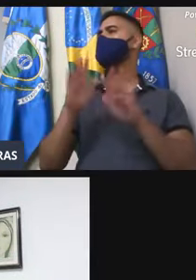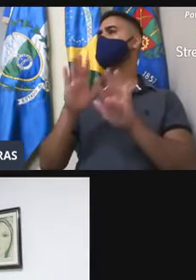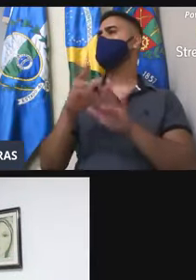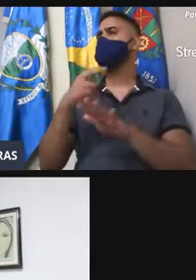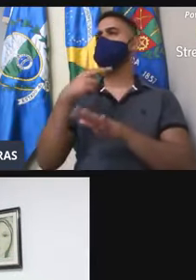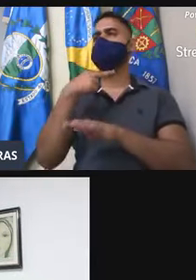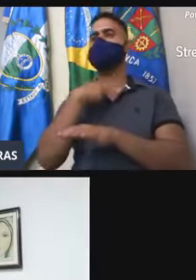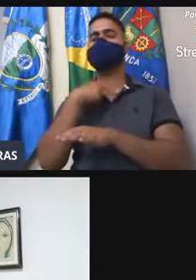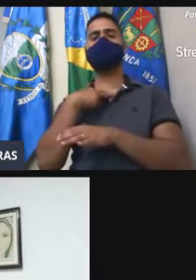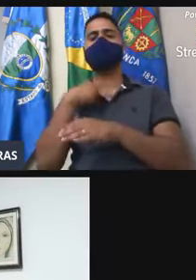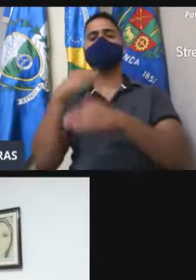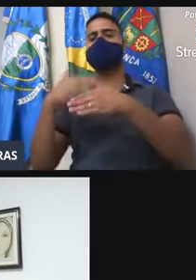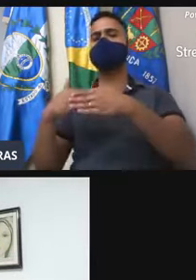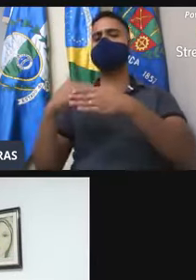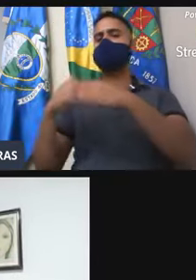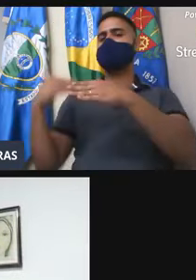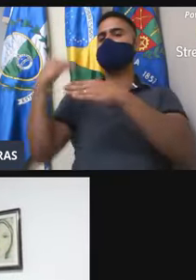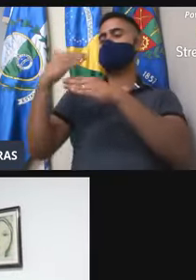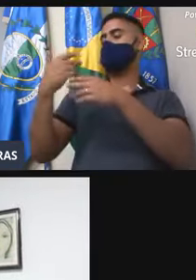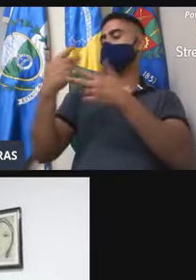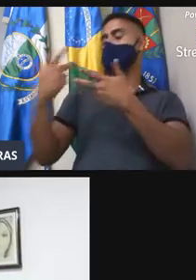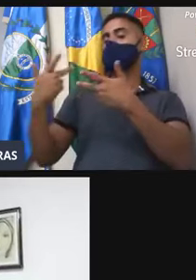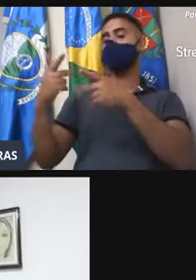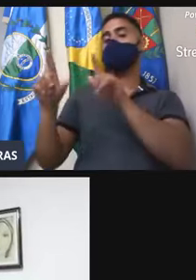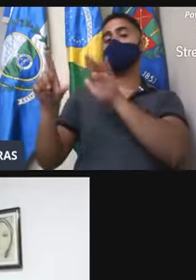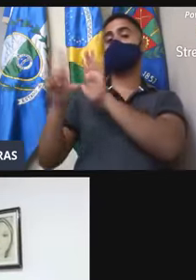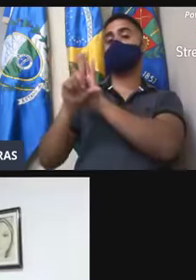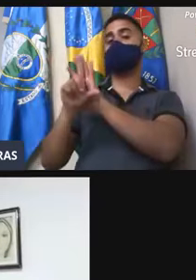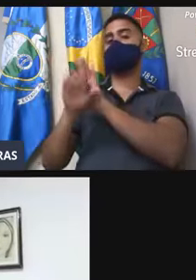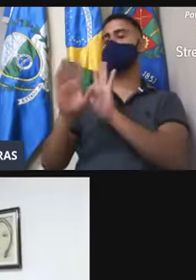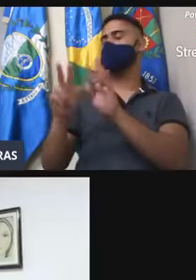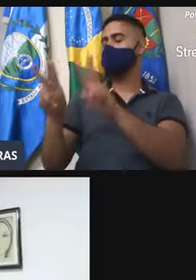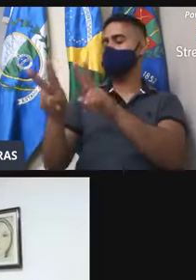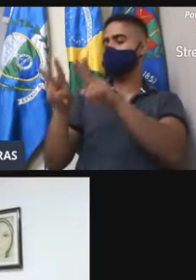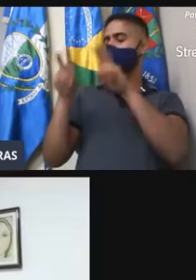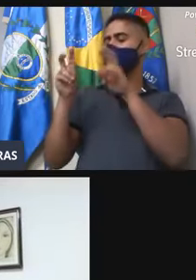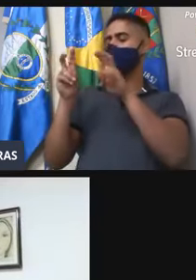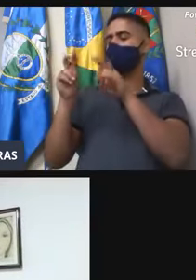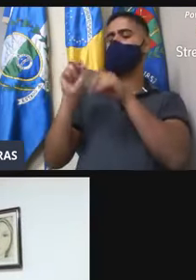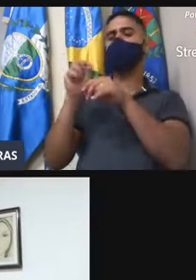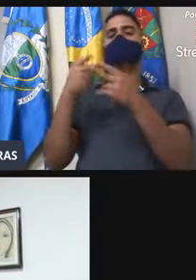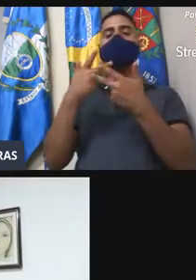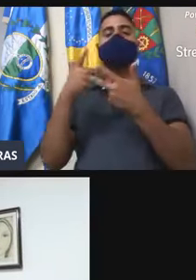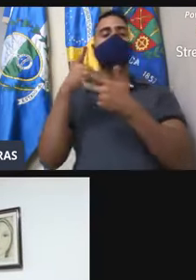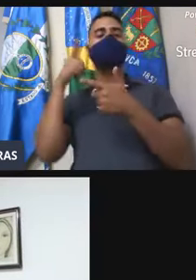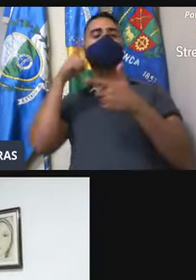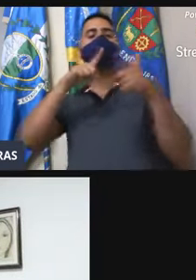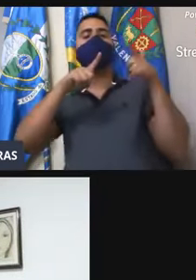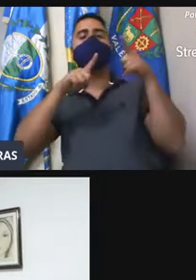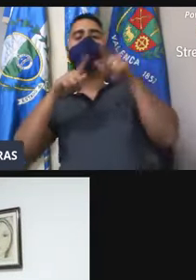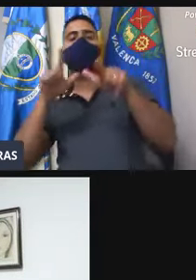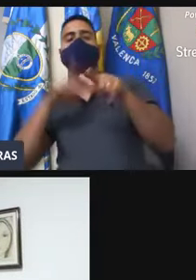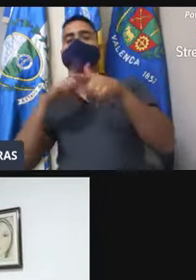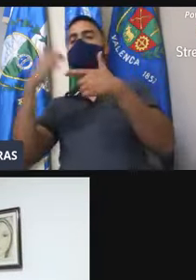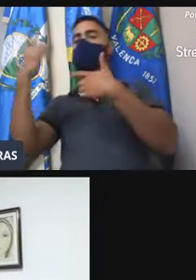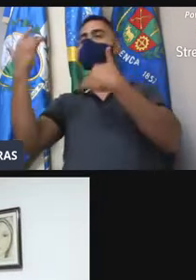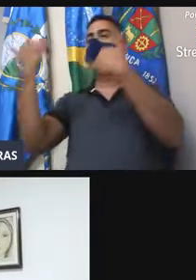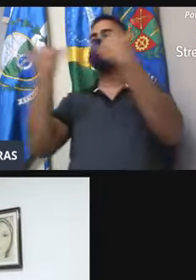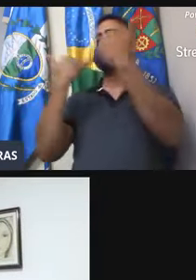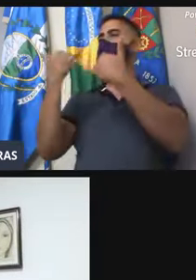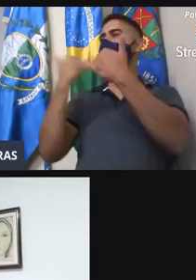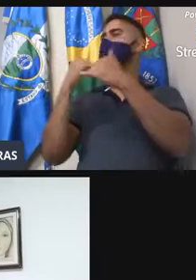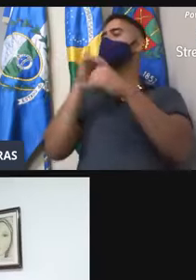pode passar por cima do que está escrito. Mas percebo que as coisas estão acontecendo, tem notícias lá